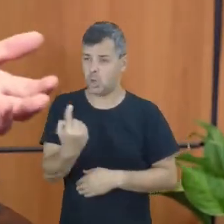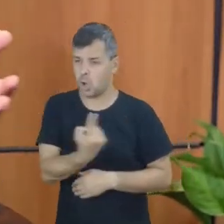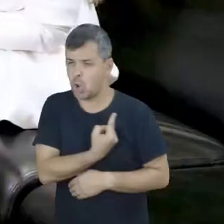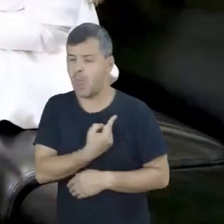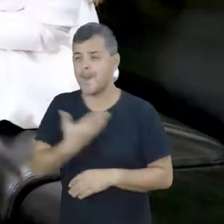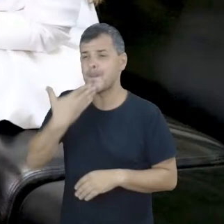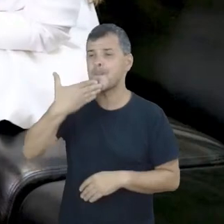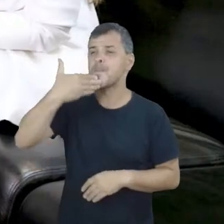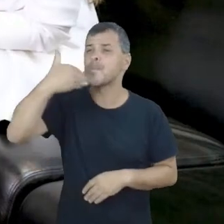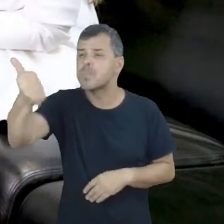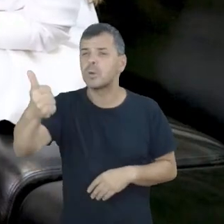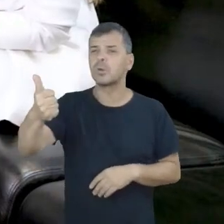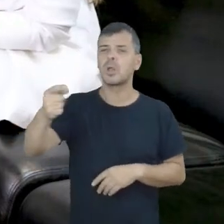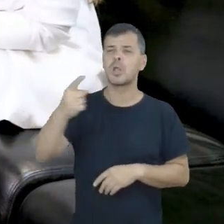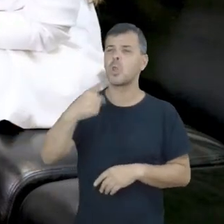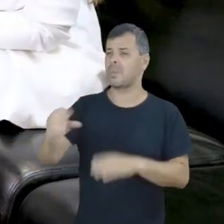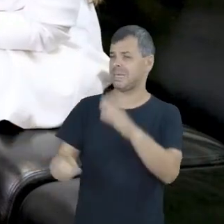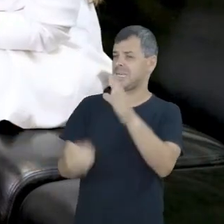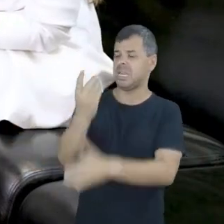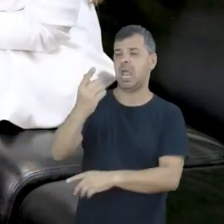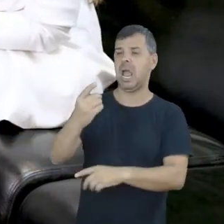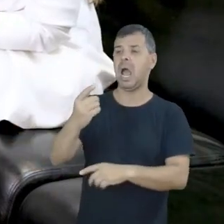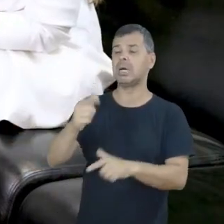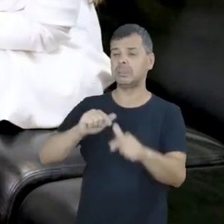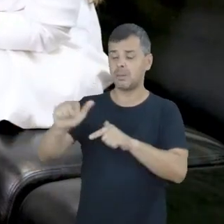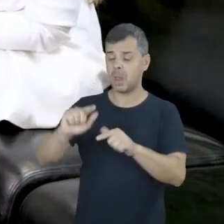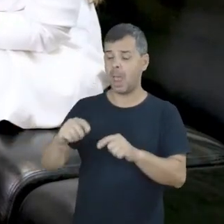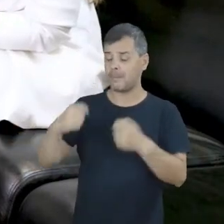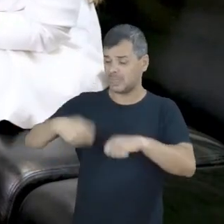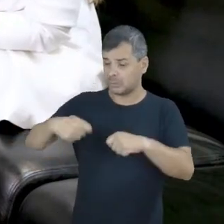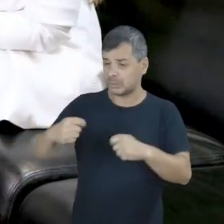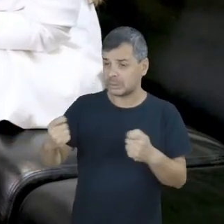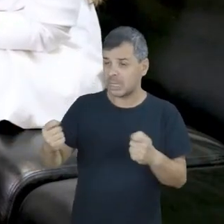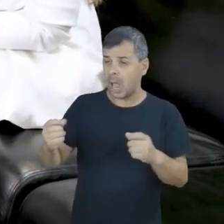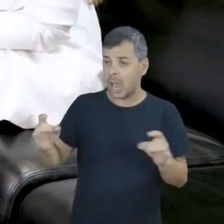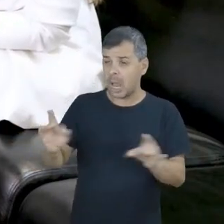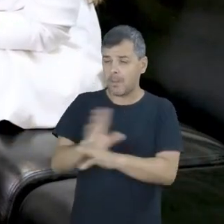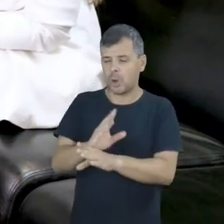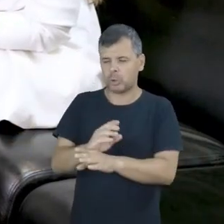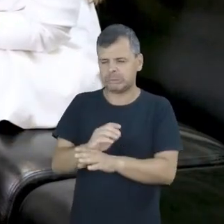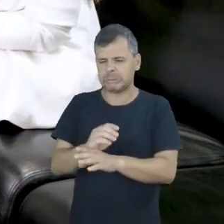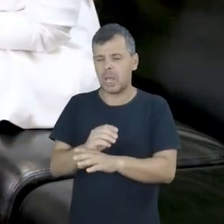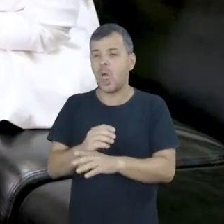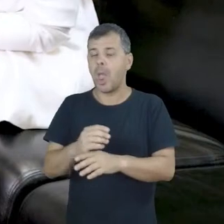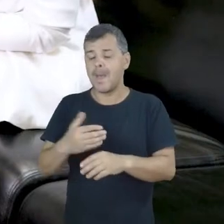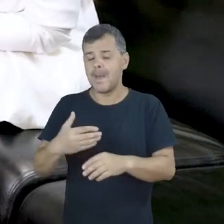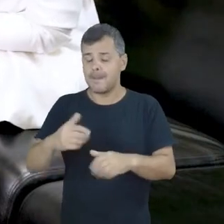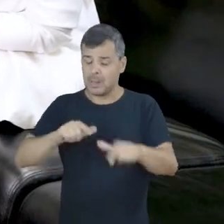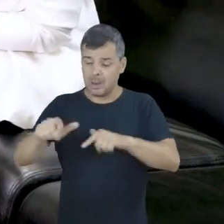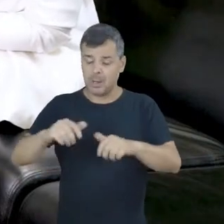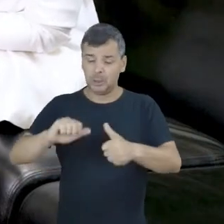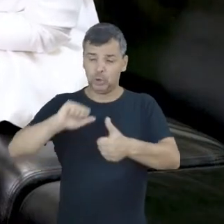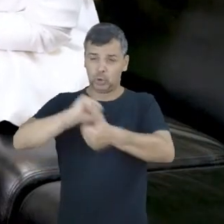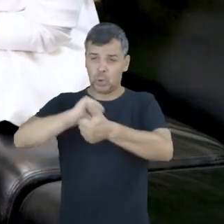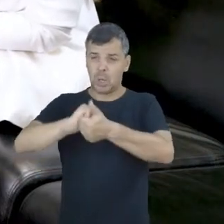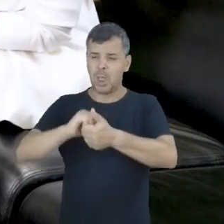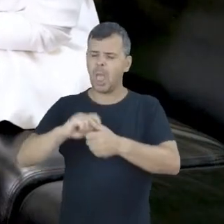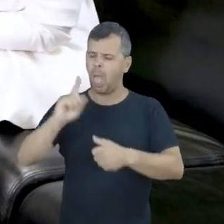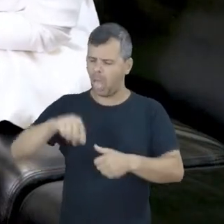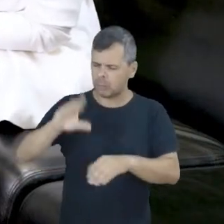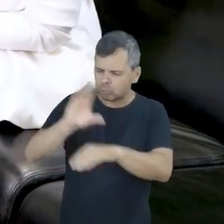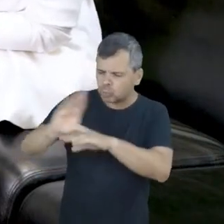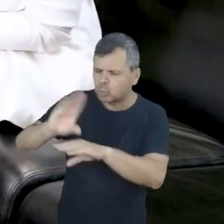vá melhorando, não basta gerar empregos, é preciso combater a precariedade, emprego de qualidade, então a qualificação é fundamental